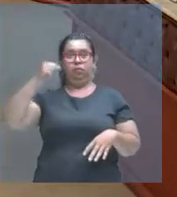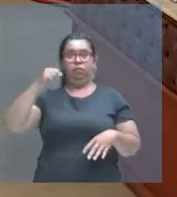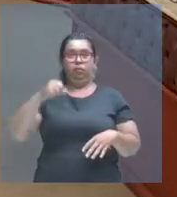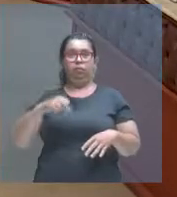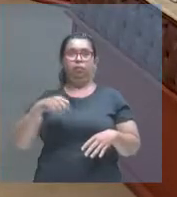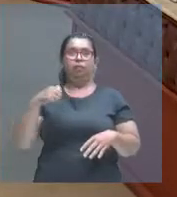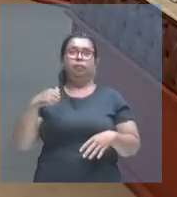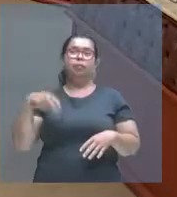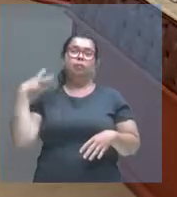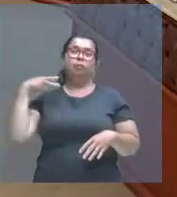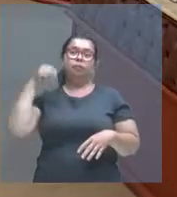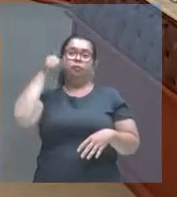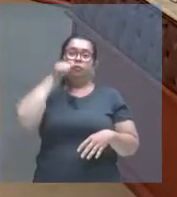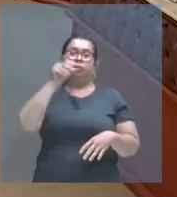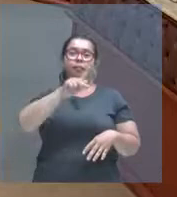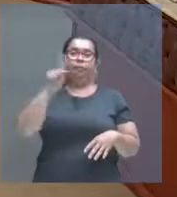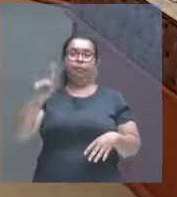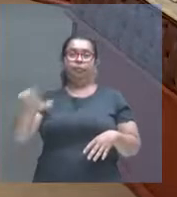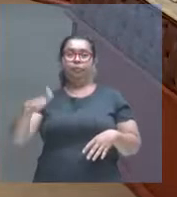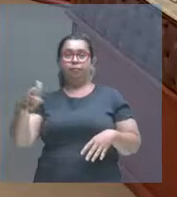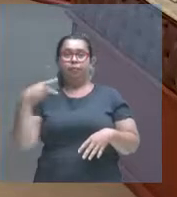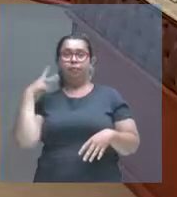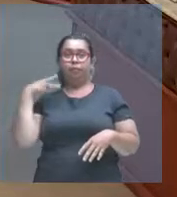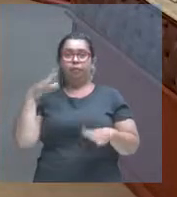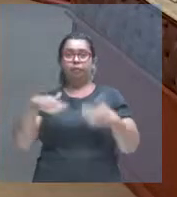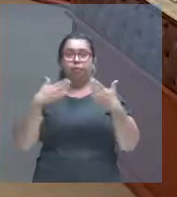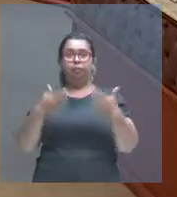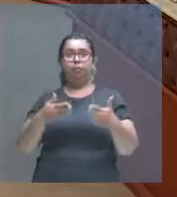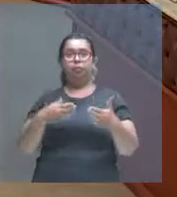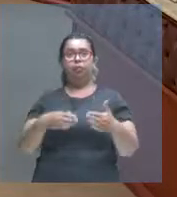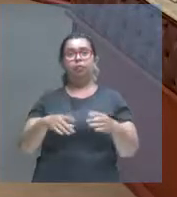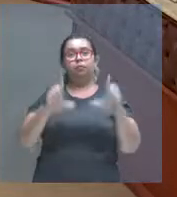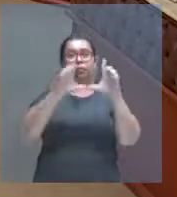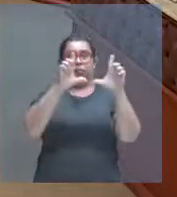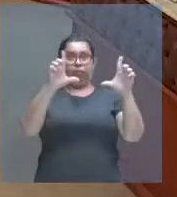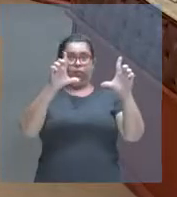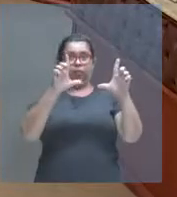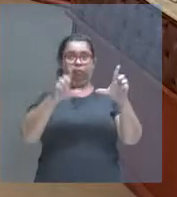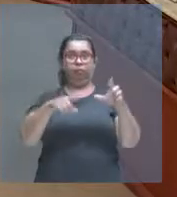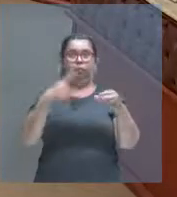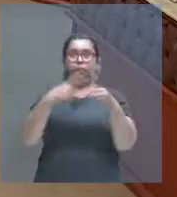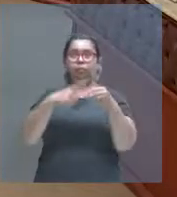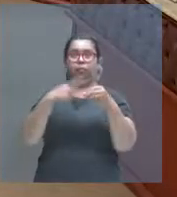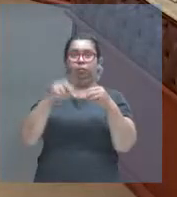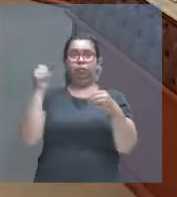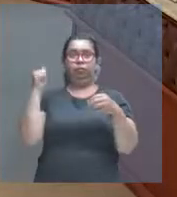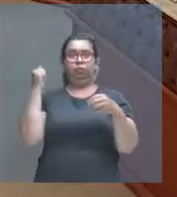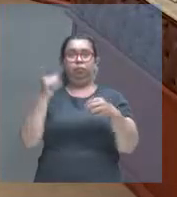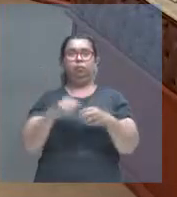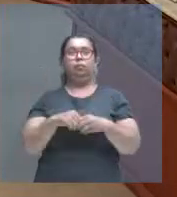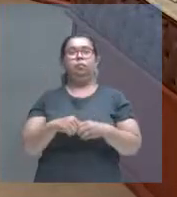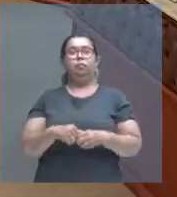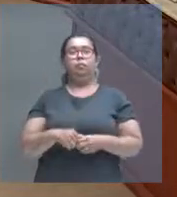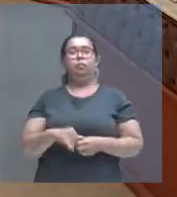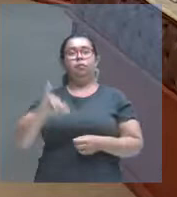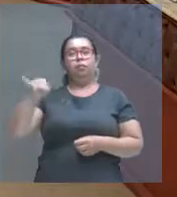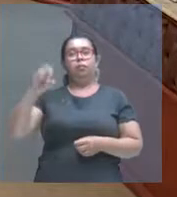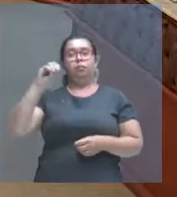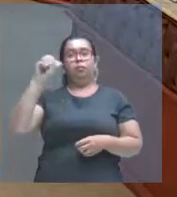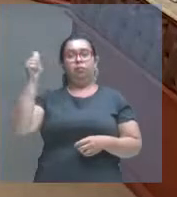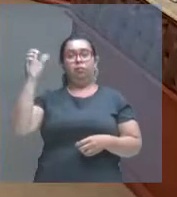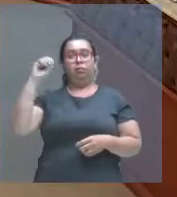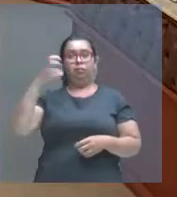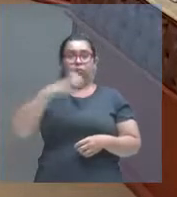vereadora Elisete Belo da Silva e demais vereadores, outorga o título honorífico de cidadão assisense ao João Gonçalves